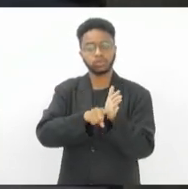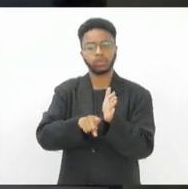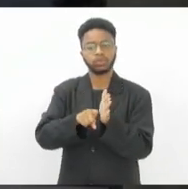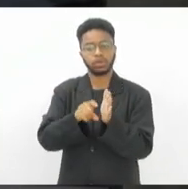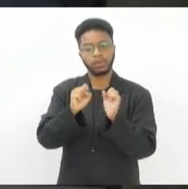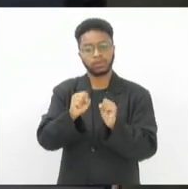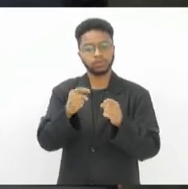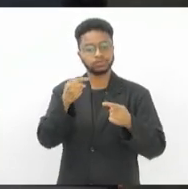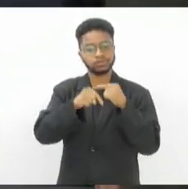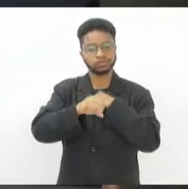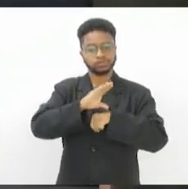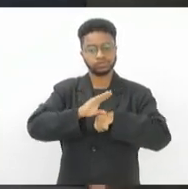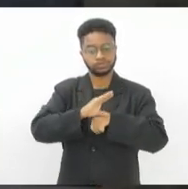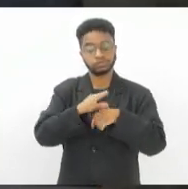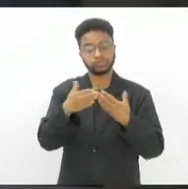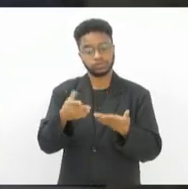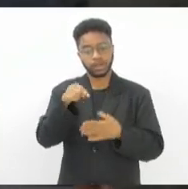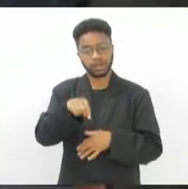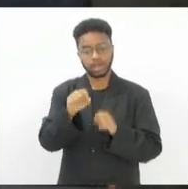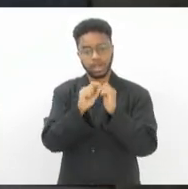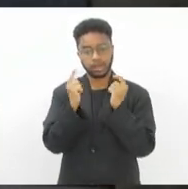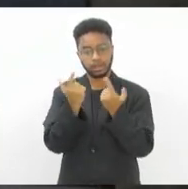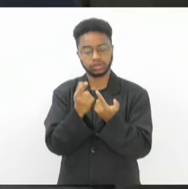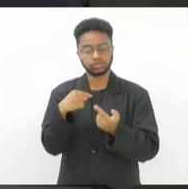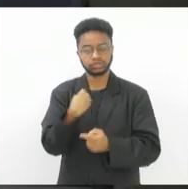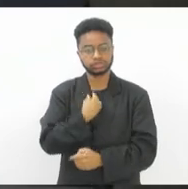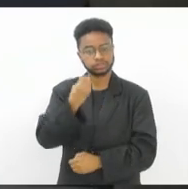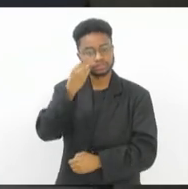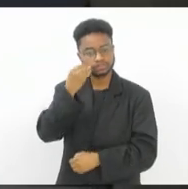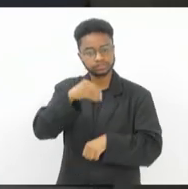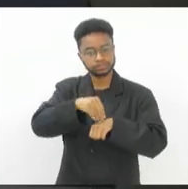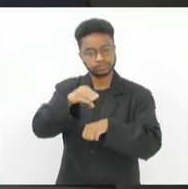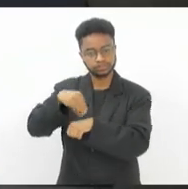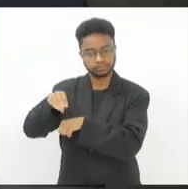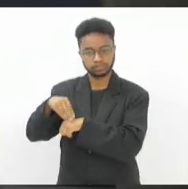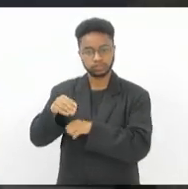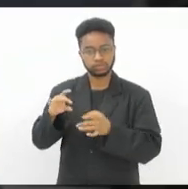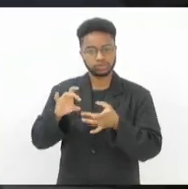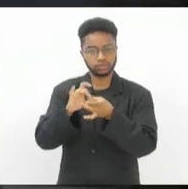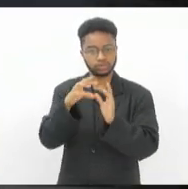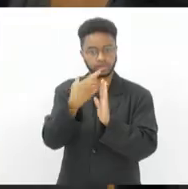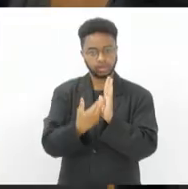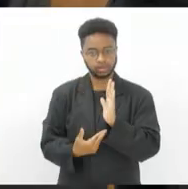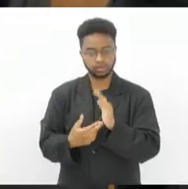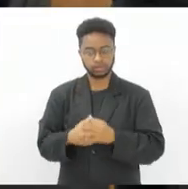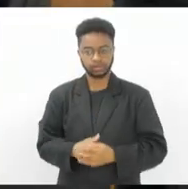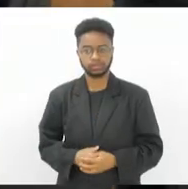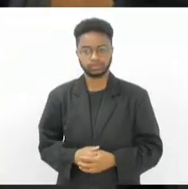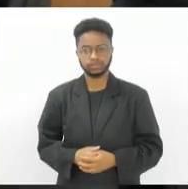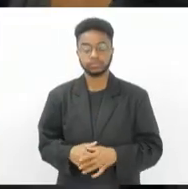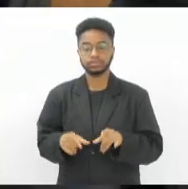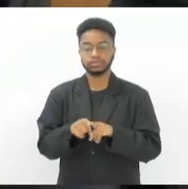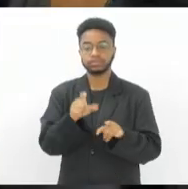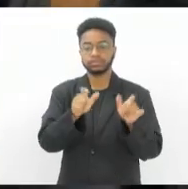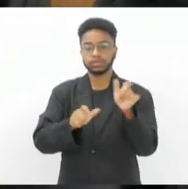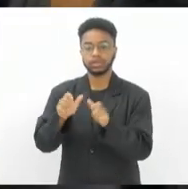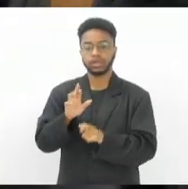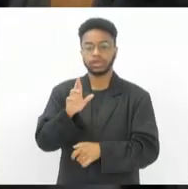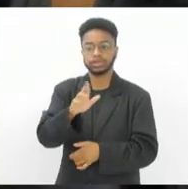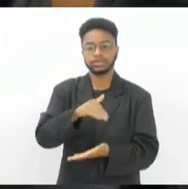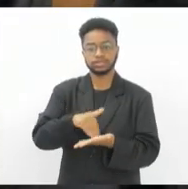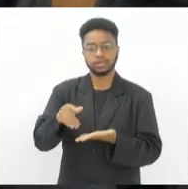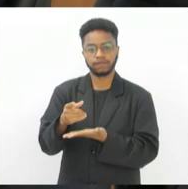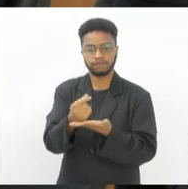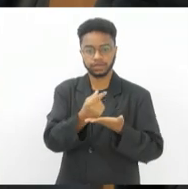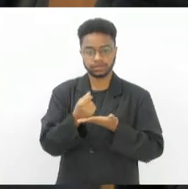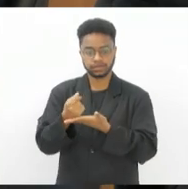isso especificamente para a Alerj é o que a gente recomendou no nosso relatório de auditoria. Representantes da Secretaria de